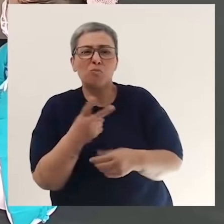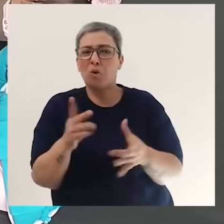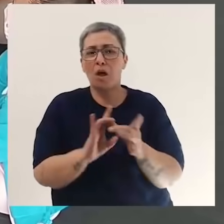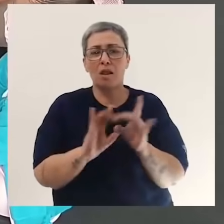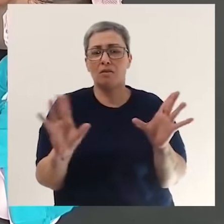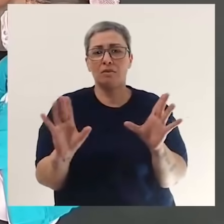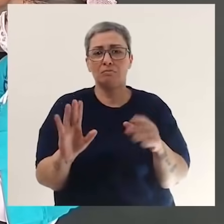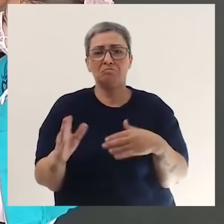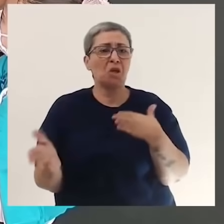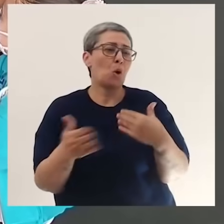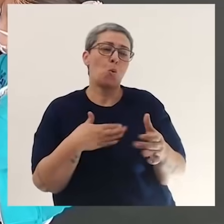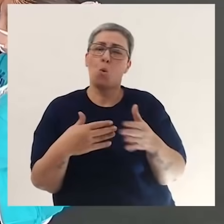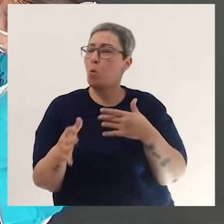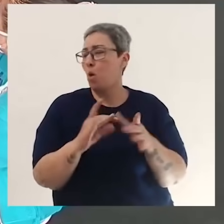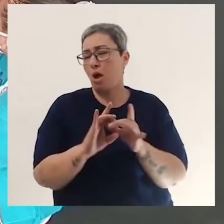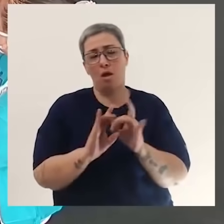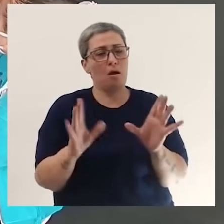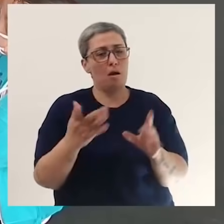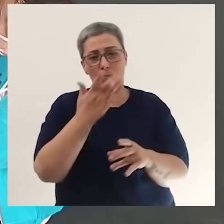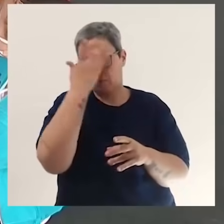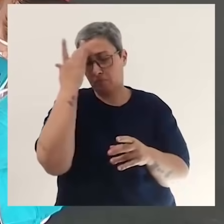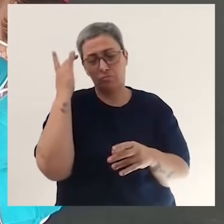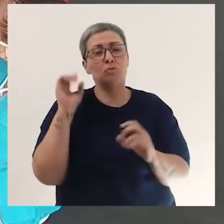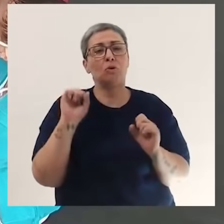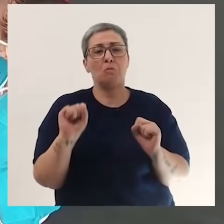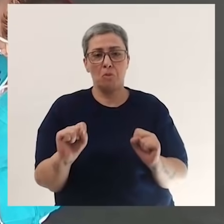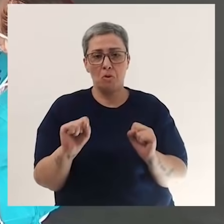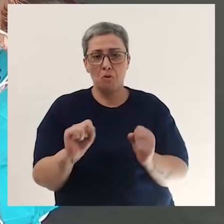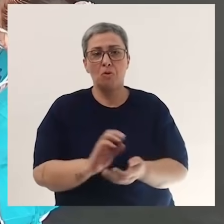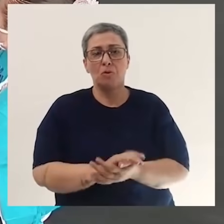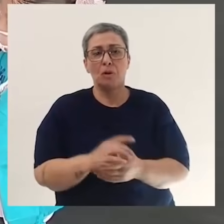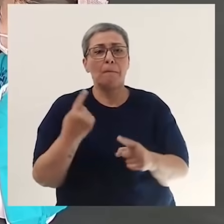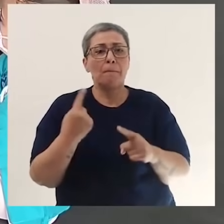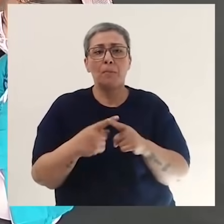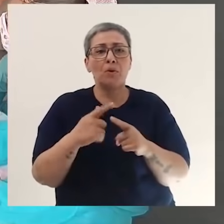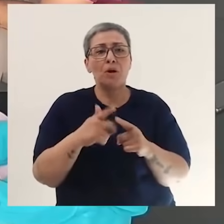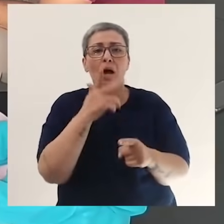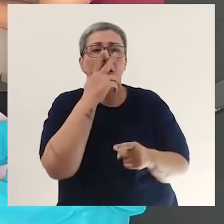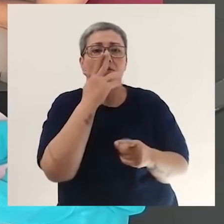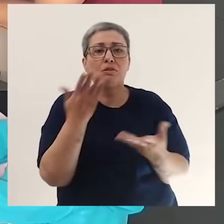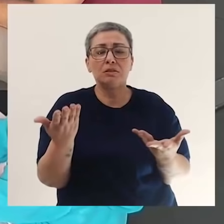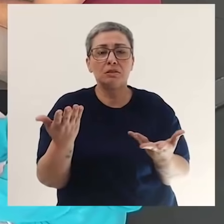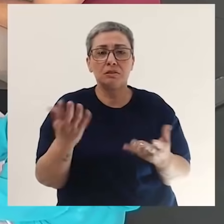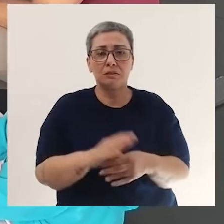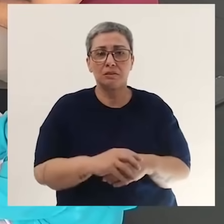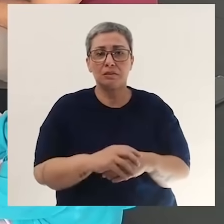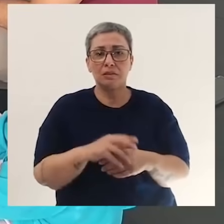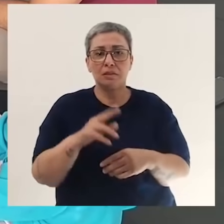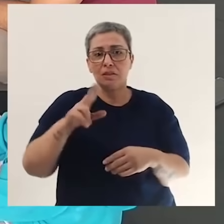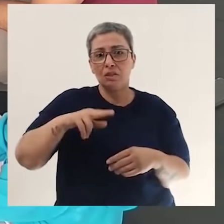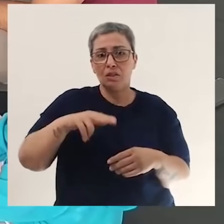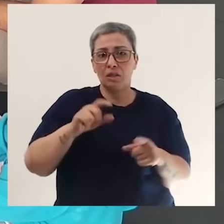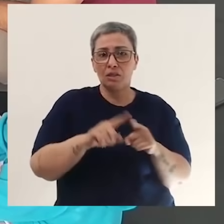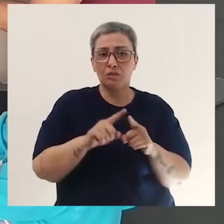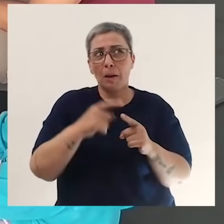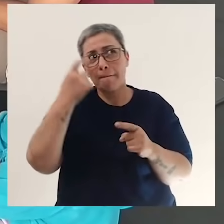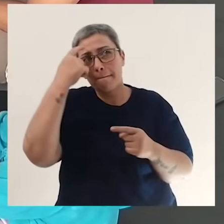pessoa? Para qualquer pessoa? Por que vocês acham isso? Nunca pararam para